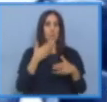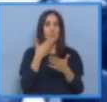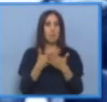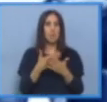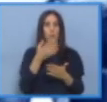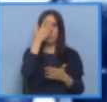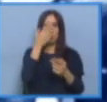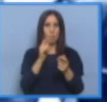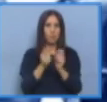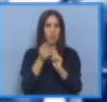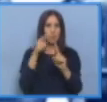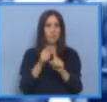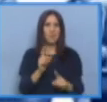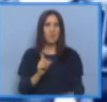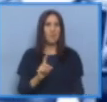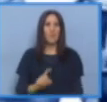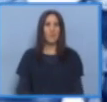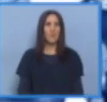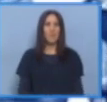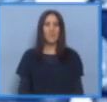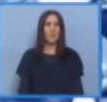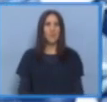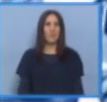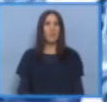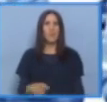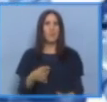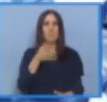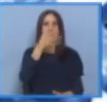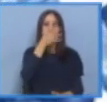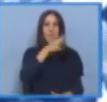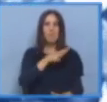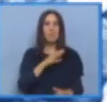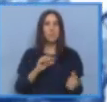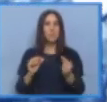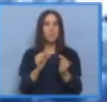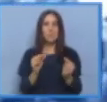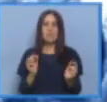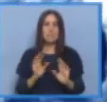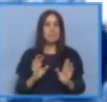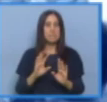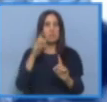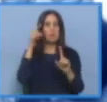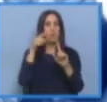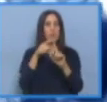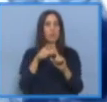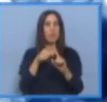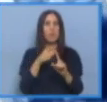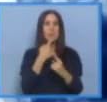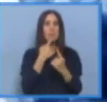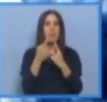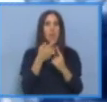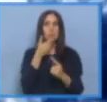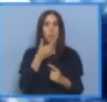não é fazer mudar de opinião. Não. A ideia não é criar conflitos nem discussões. A ideia é partilhar diálogos, ou seja,